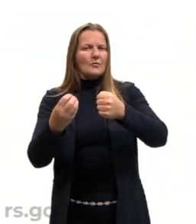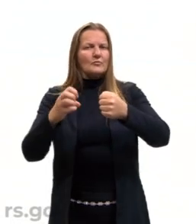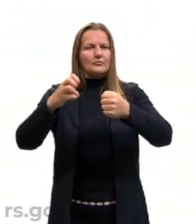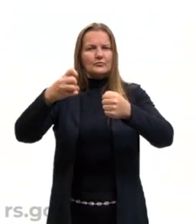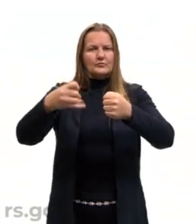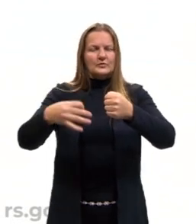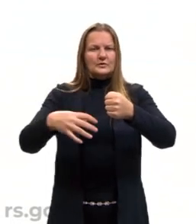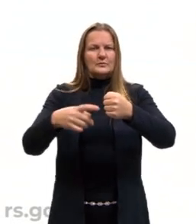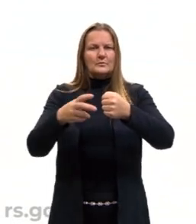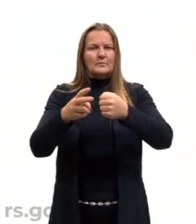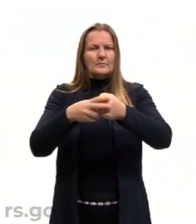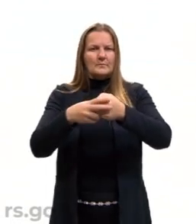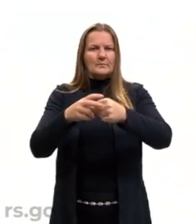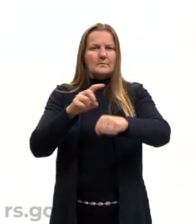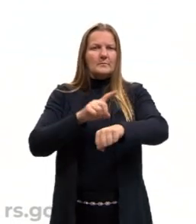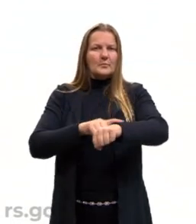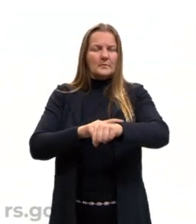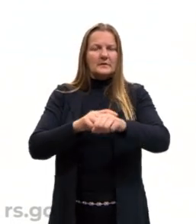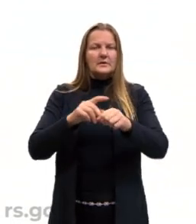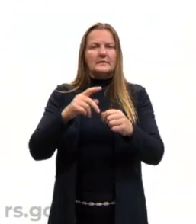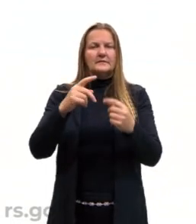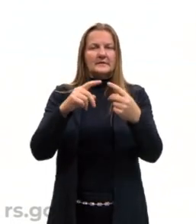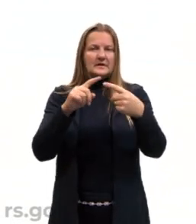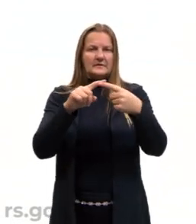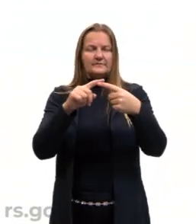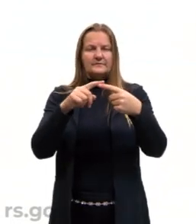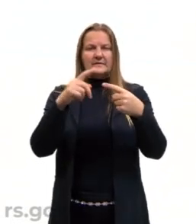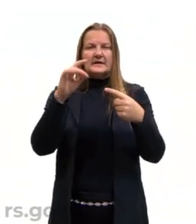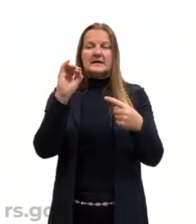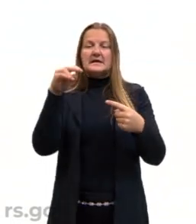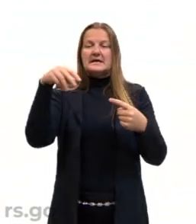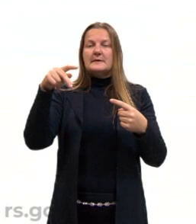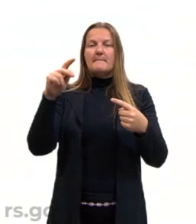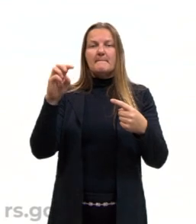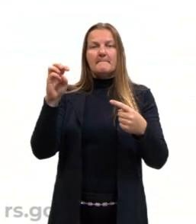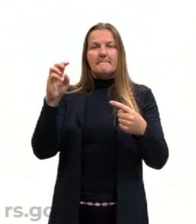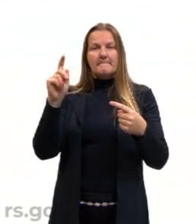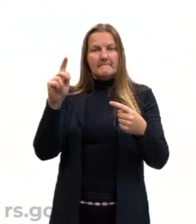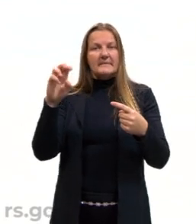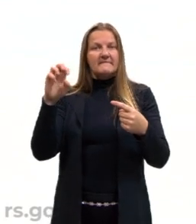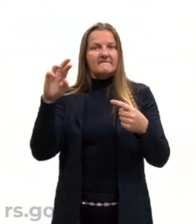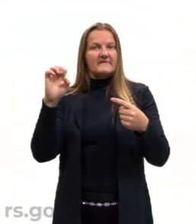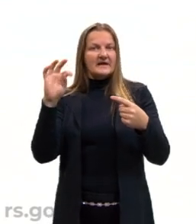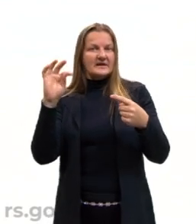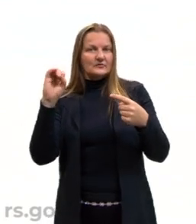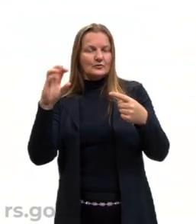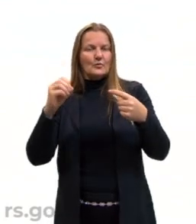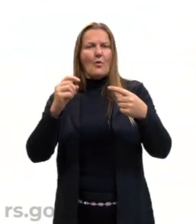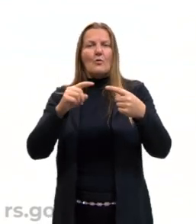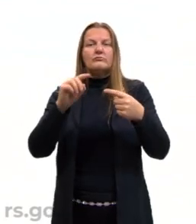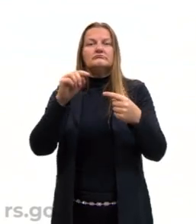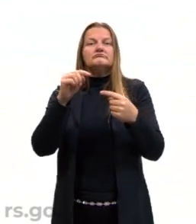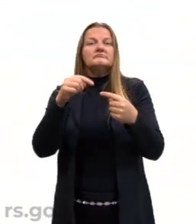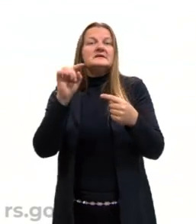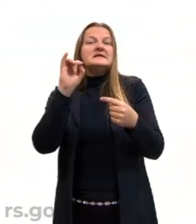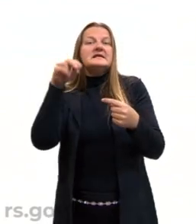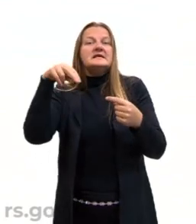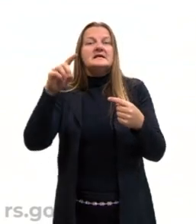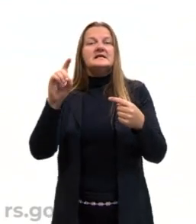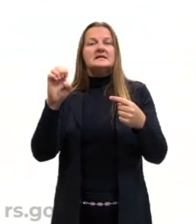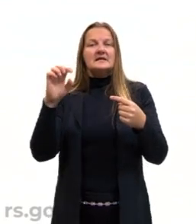22 tempos verbais pretérito imperfeito e o pretérito indefinido o Pretérito Perfeito